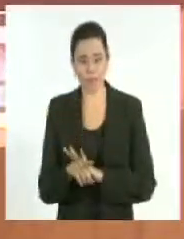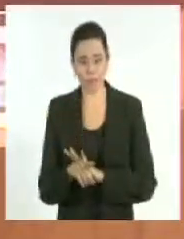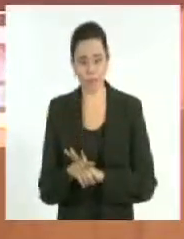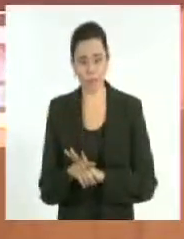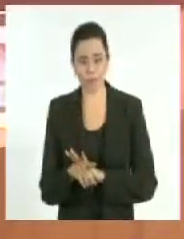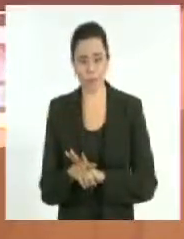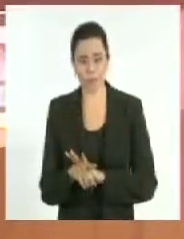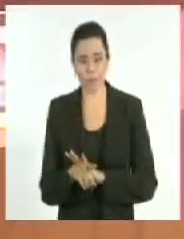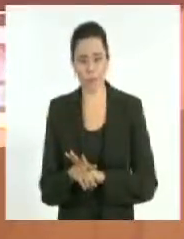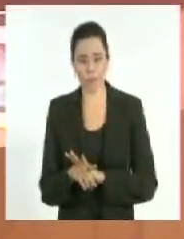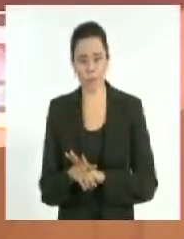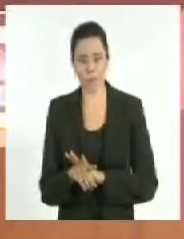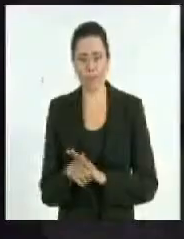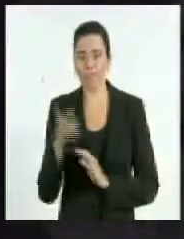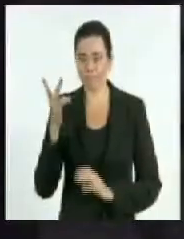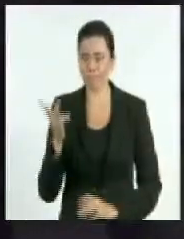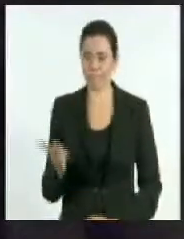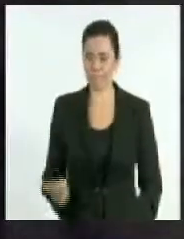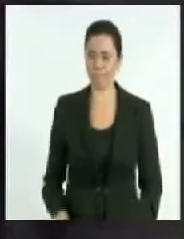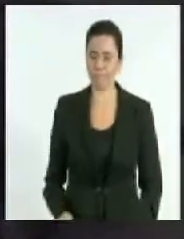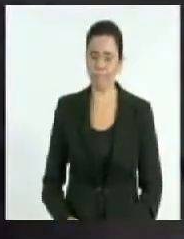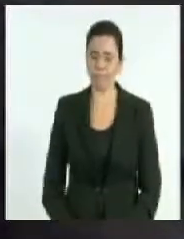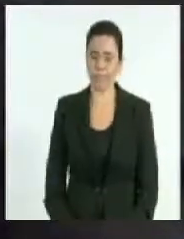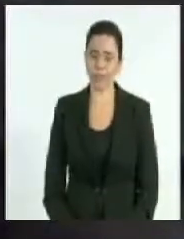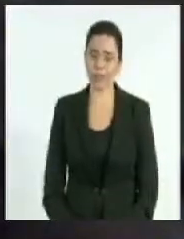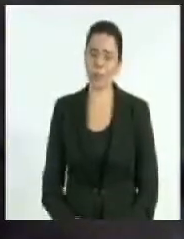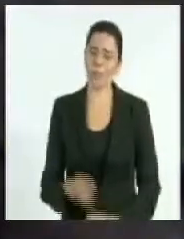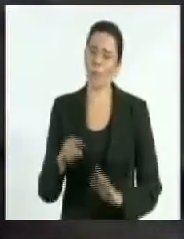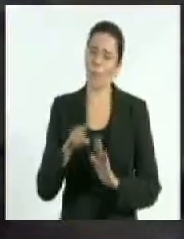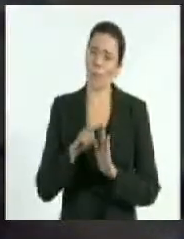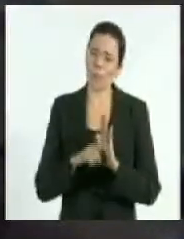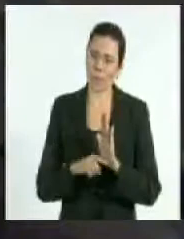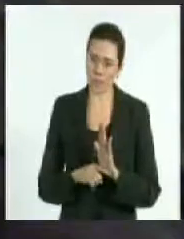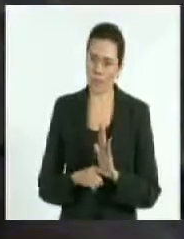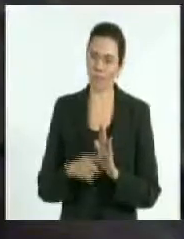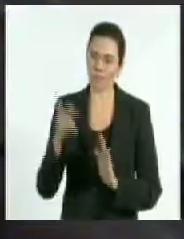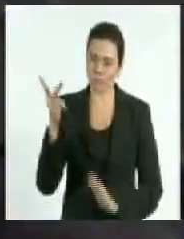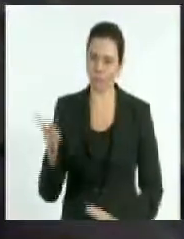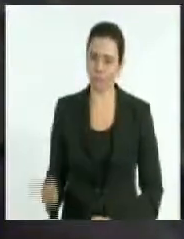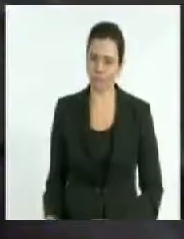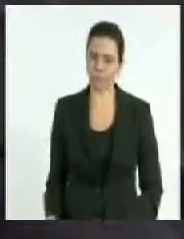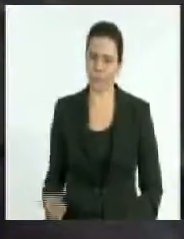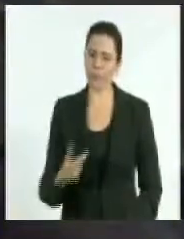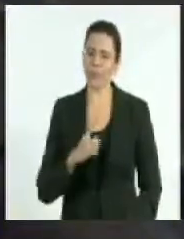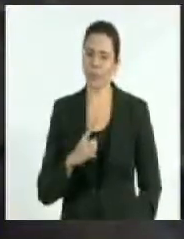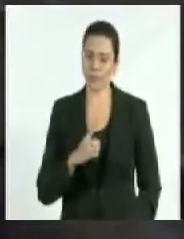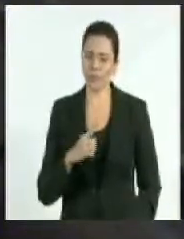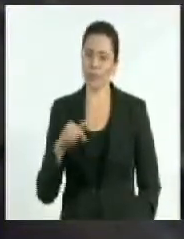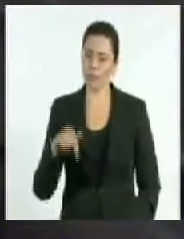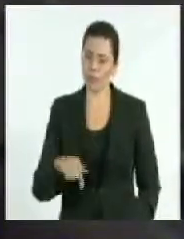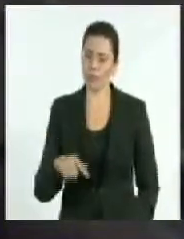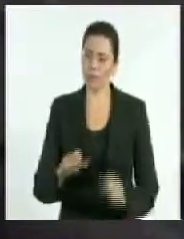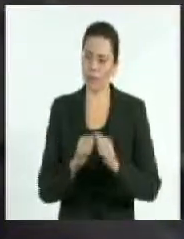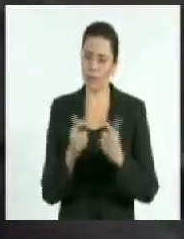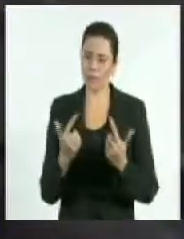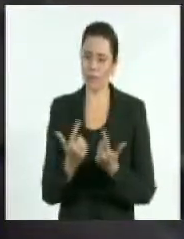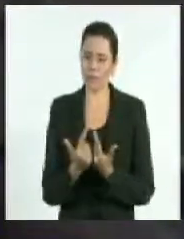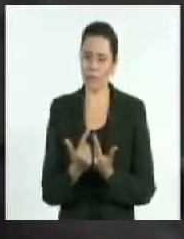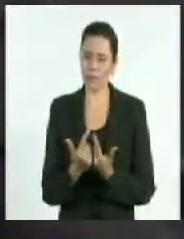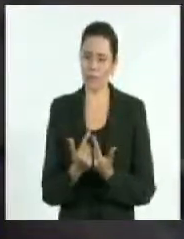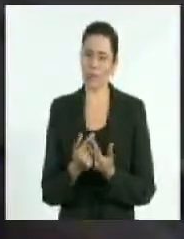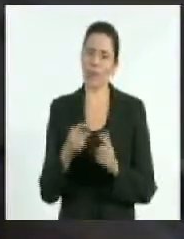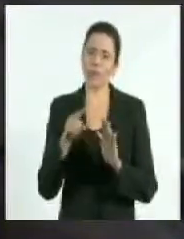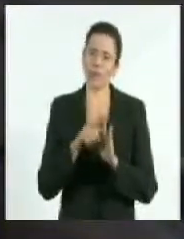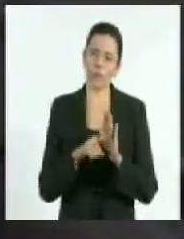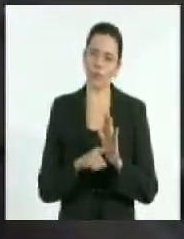sobre um projeto que Vossa Excelência tem nesta casa, aonde se encontra o projeto, qual a